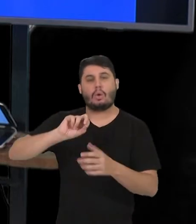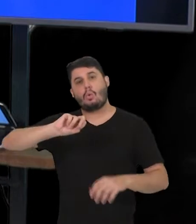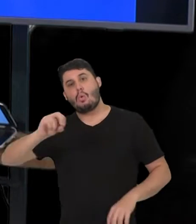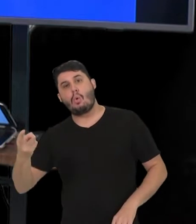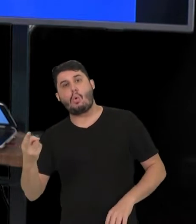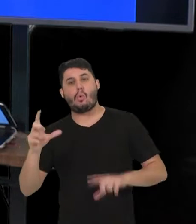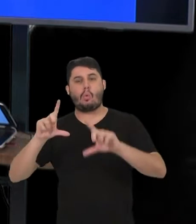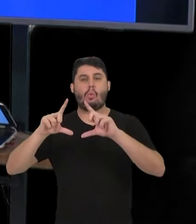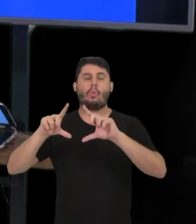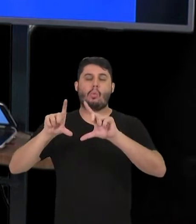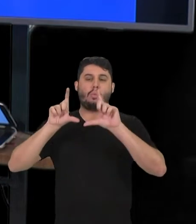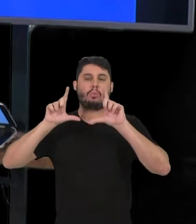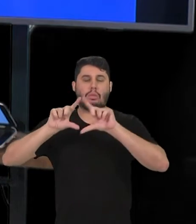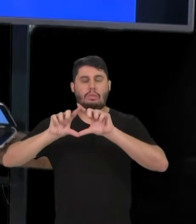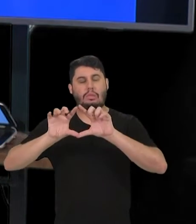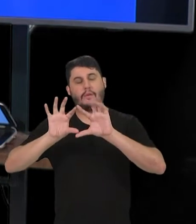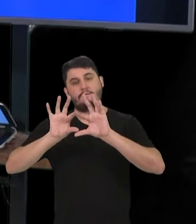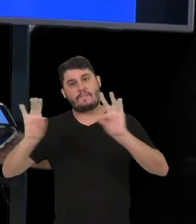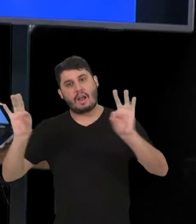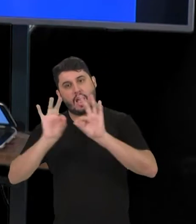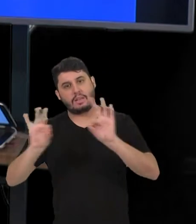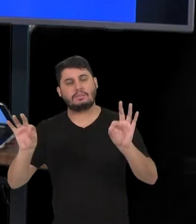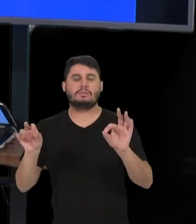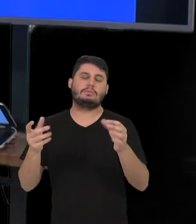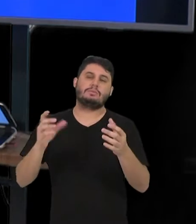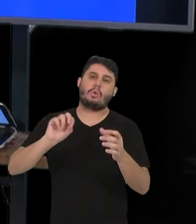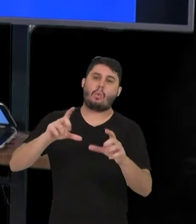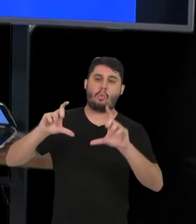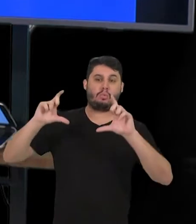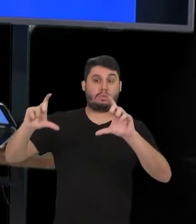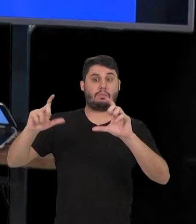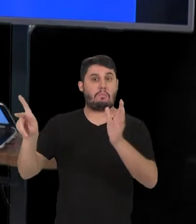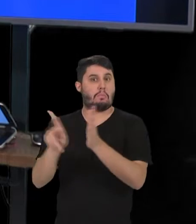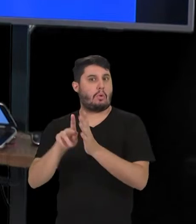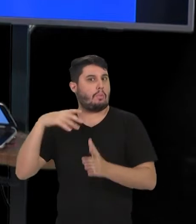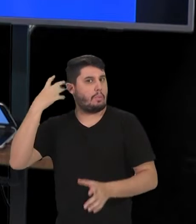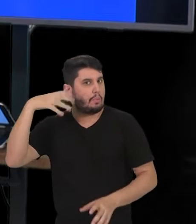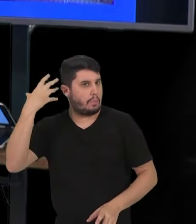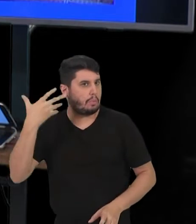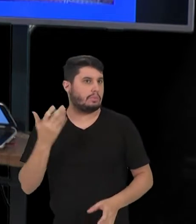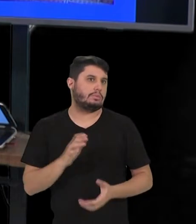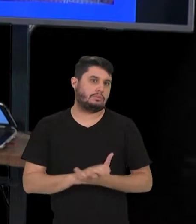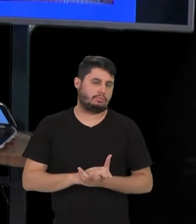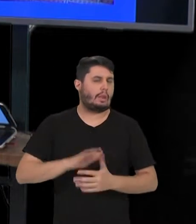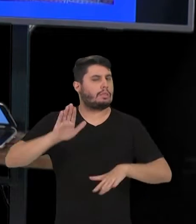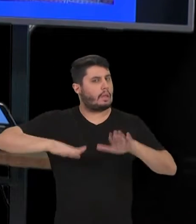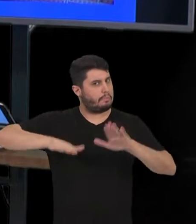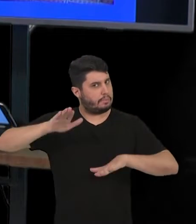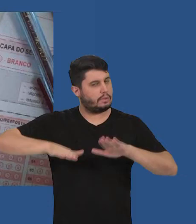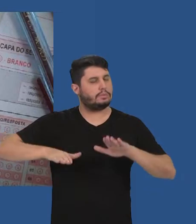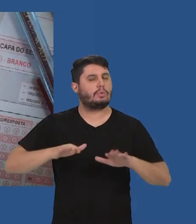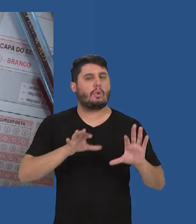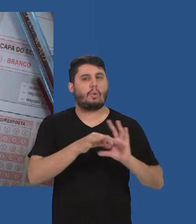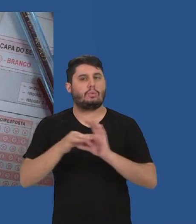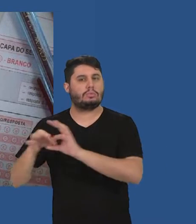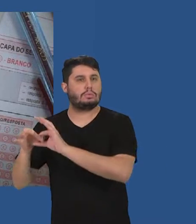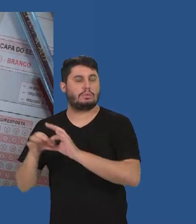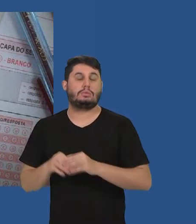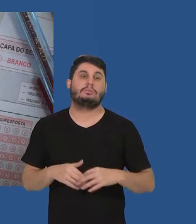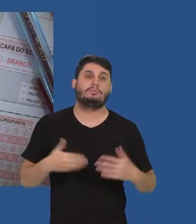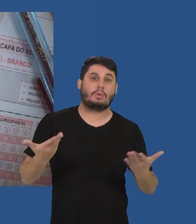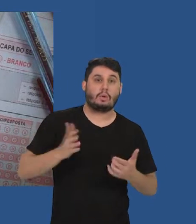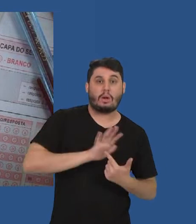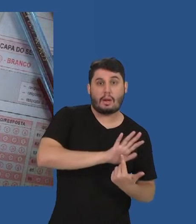música. Então, quando a gente fala em texto, não é só o texto em si, um texto escrito, como a gente tem a imagem de texto na nossa cabeça. Apresentando um pouco o